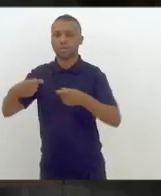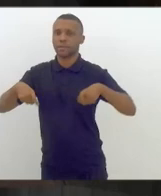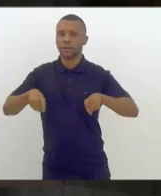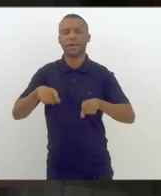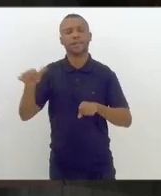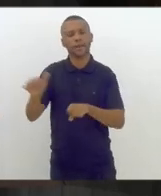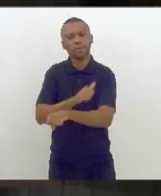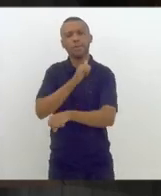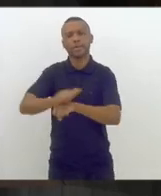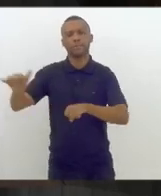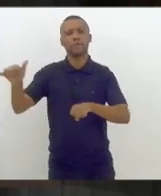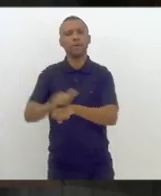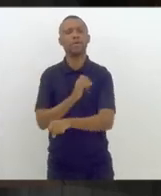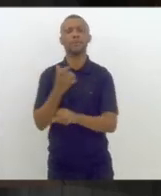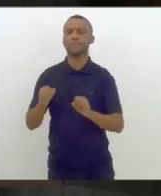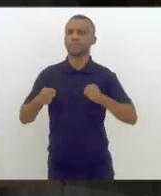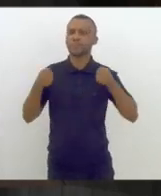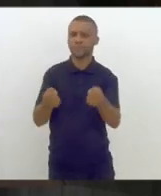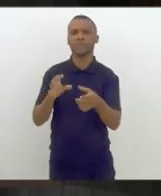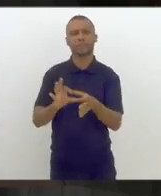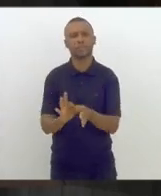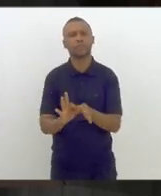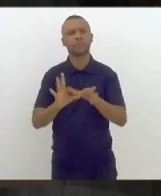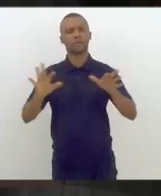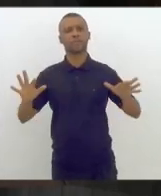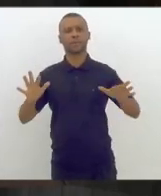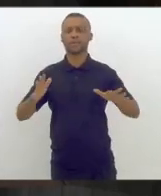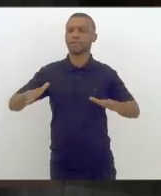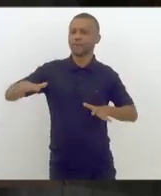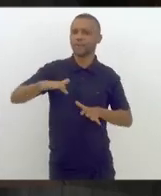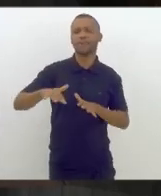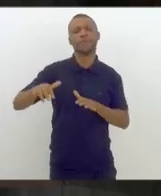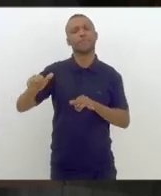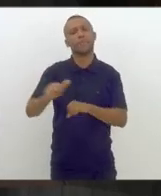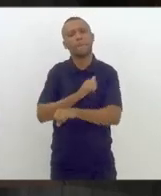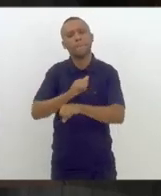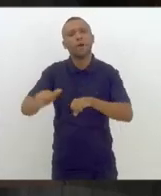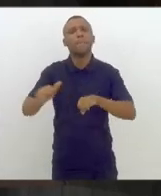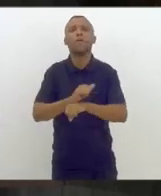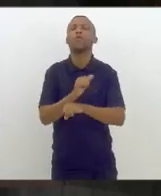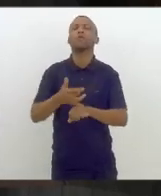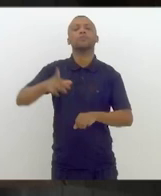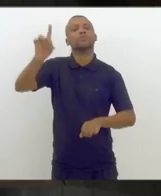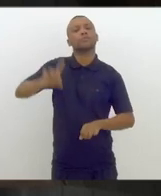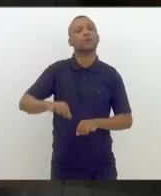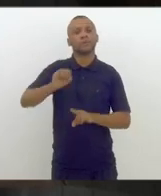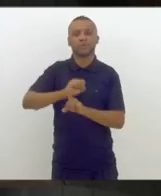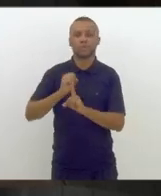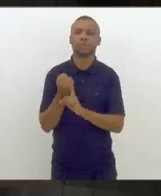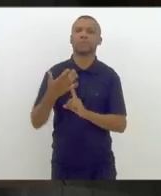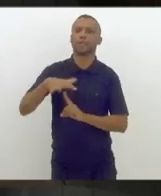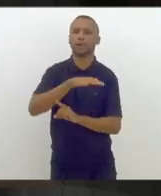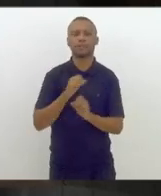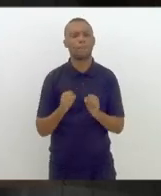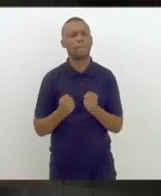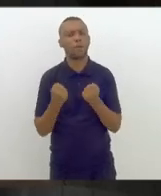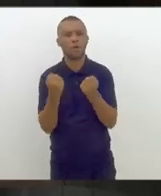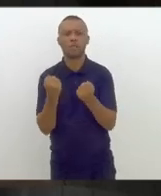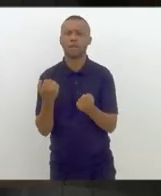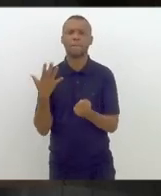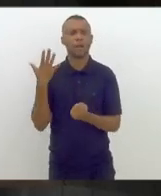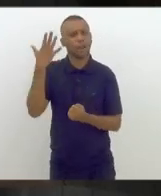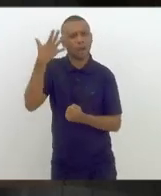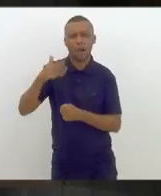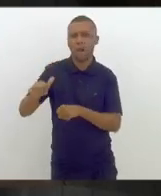da democracia. Nosso mandato também foi um instrumento de defesa dos direitos sociais, de enfrentamento aos diferentes esquemas,